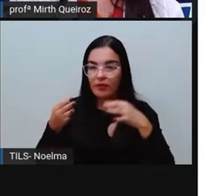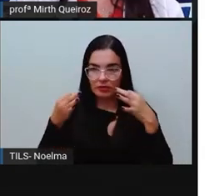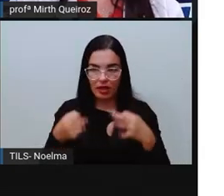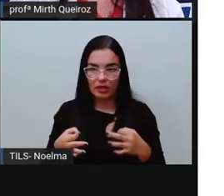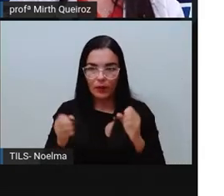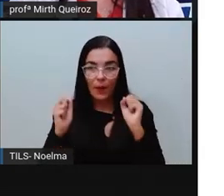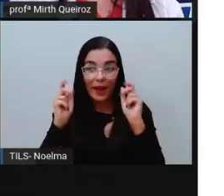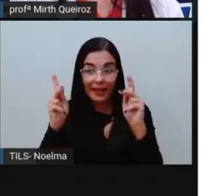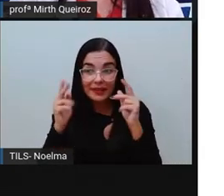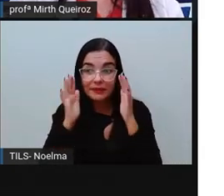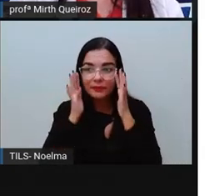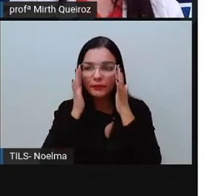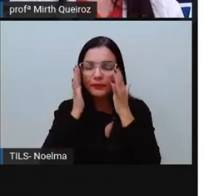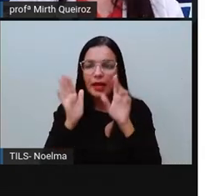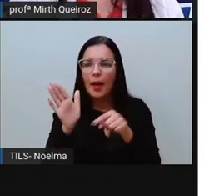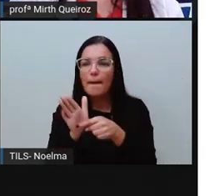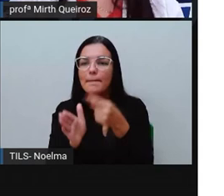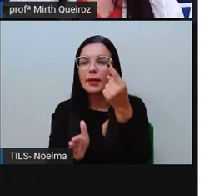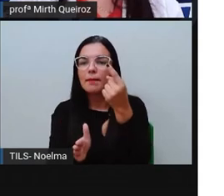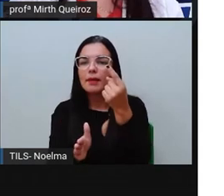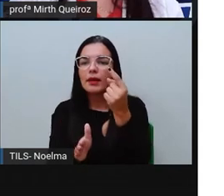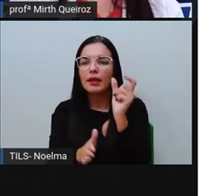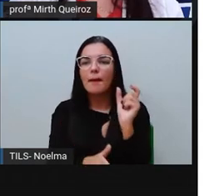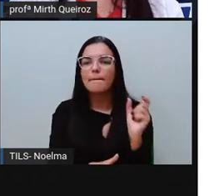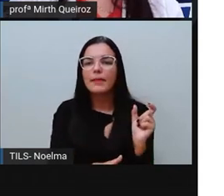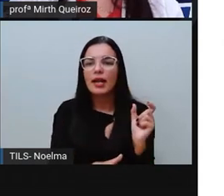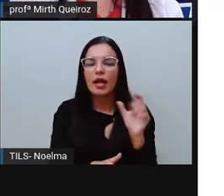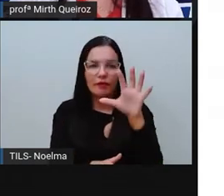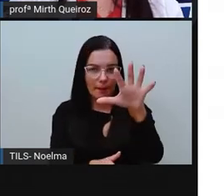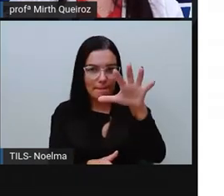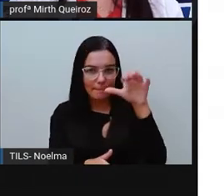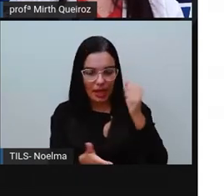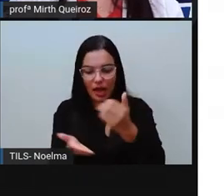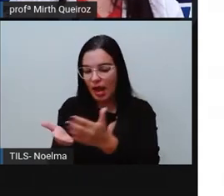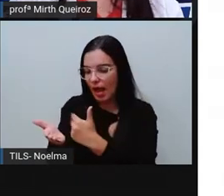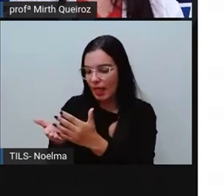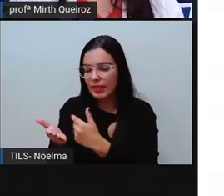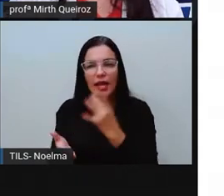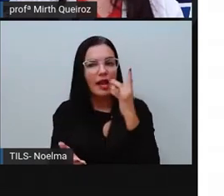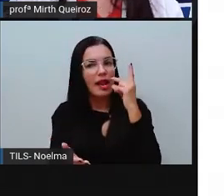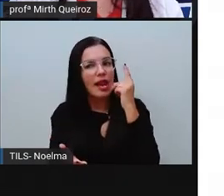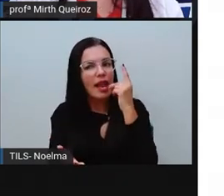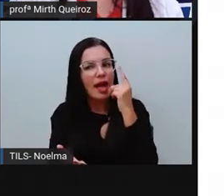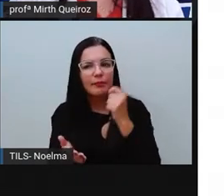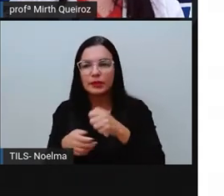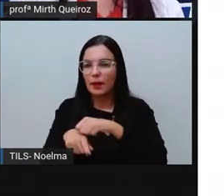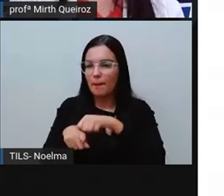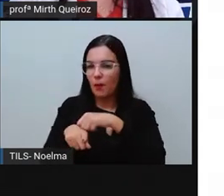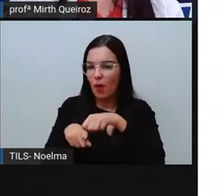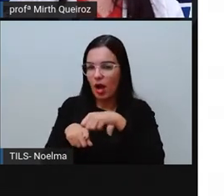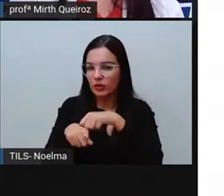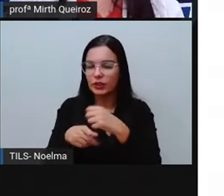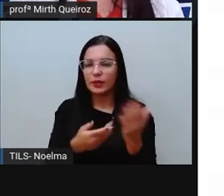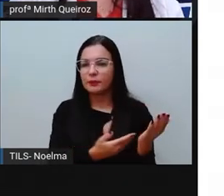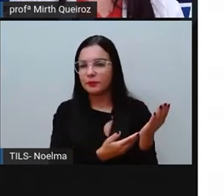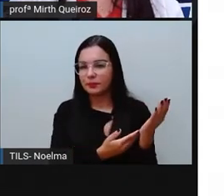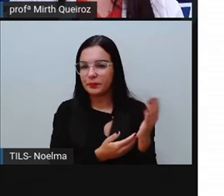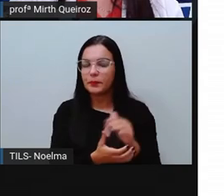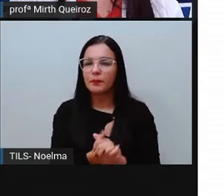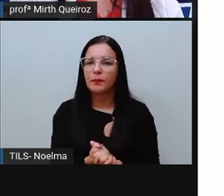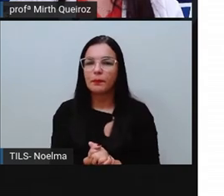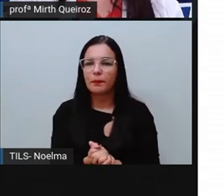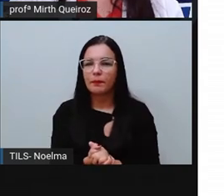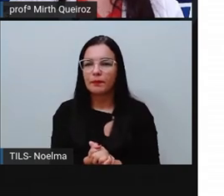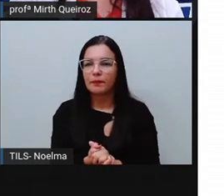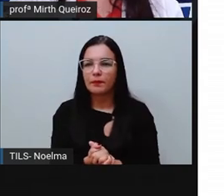correta. A primeira palavra, pegue aí seu caderno, pegue seu lápis e sua borracha. A primeira palavra é a